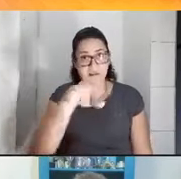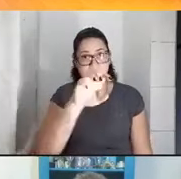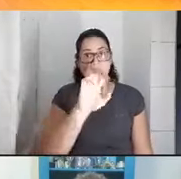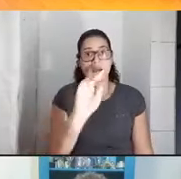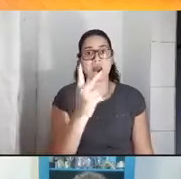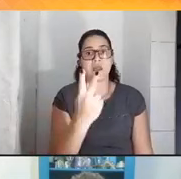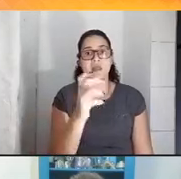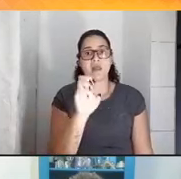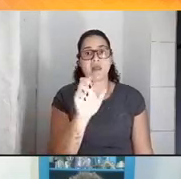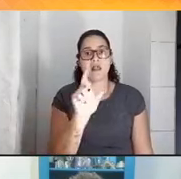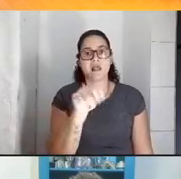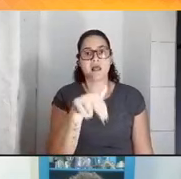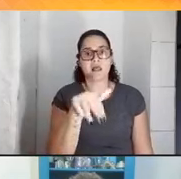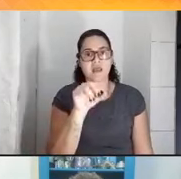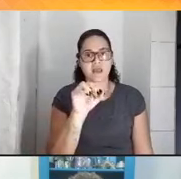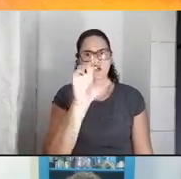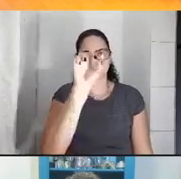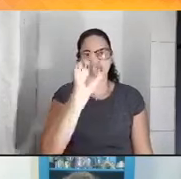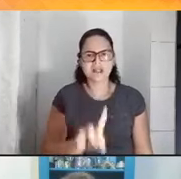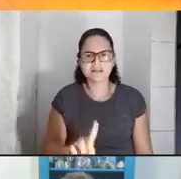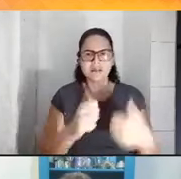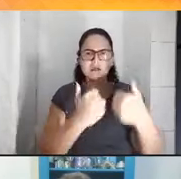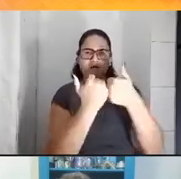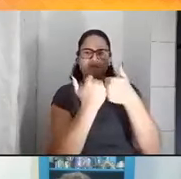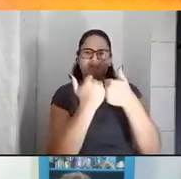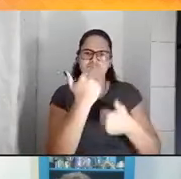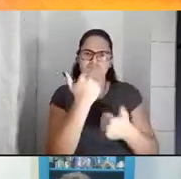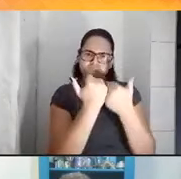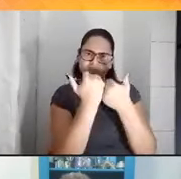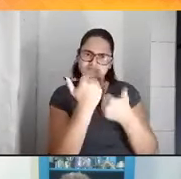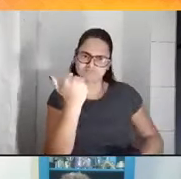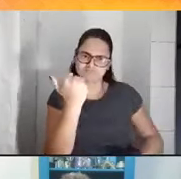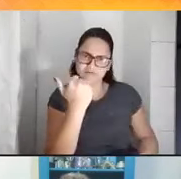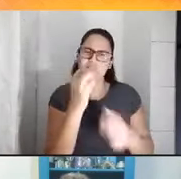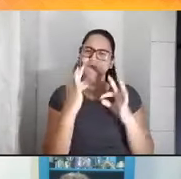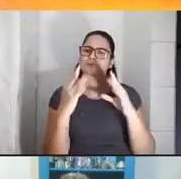as entidades desse Brasil afora, que a gente